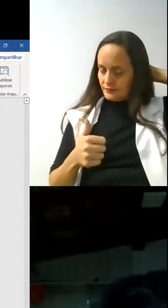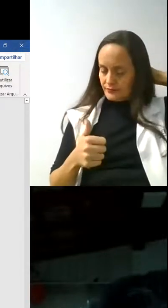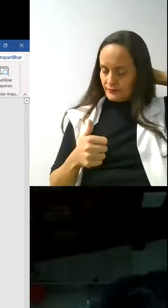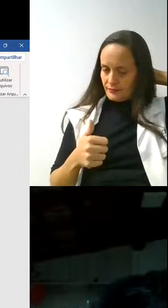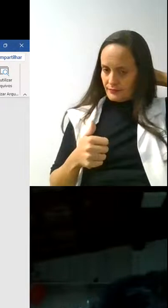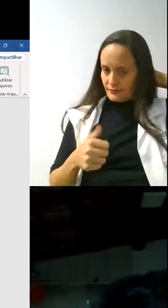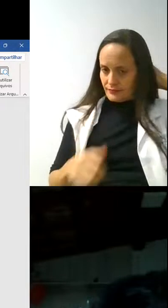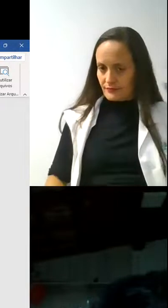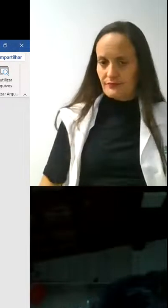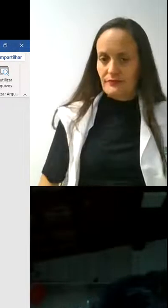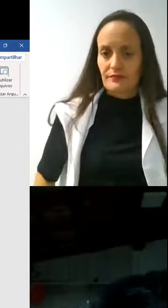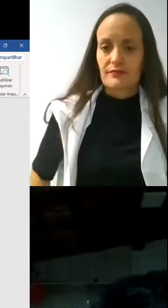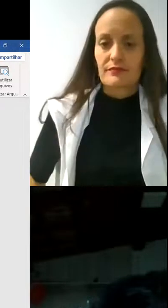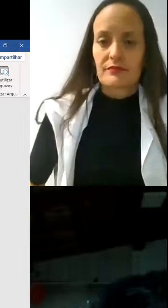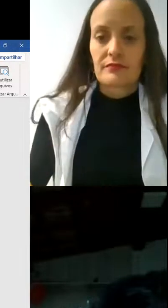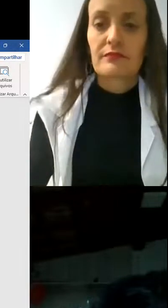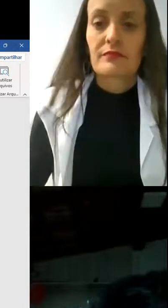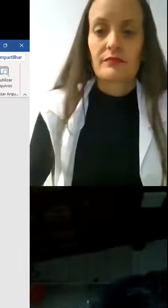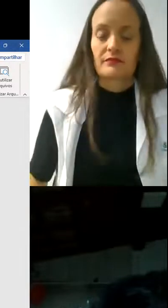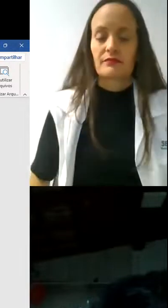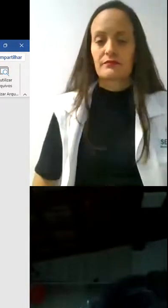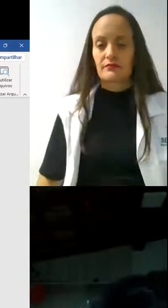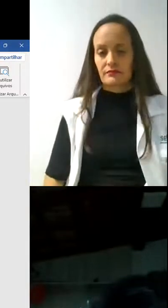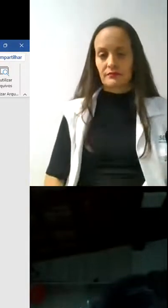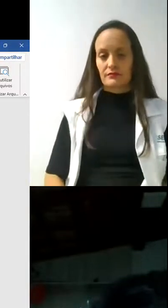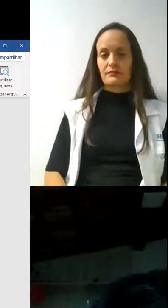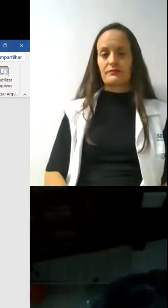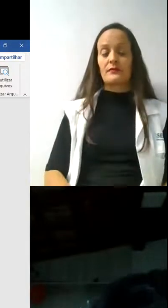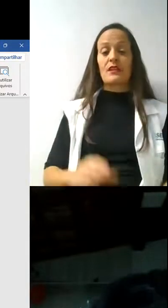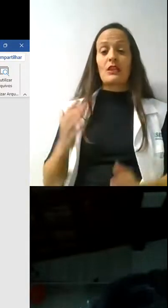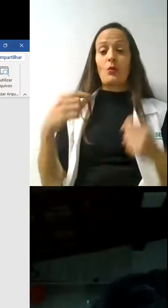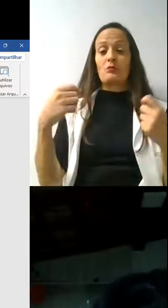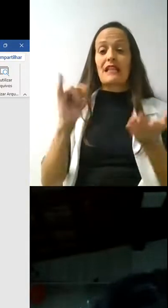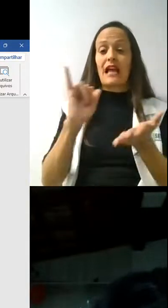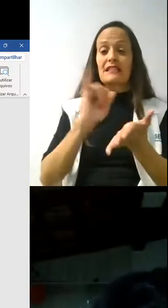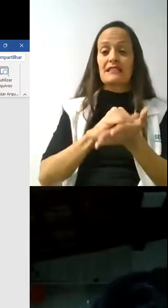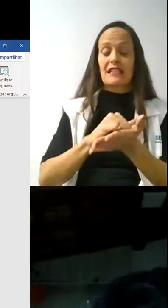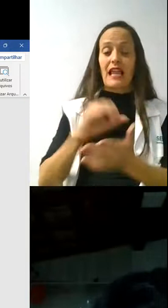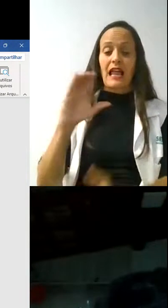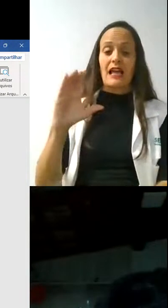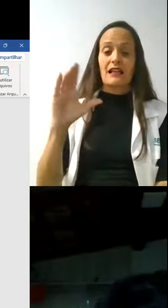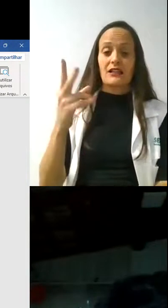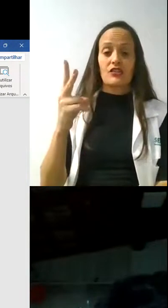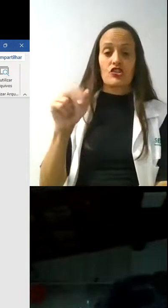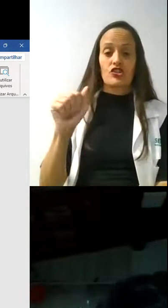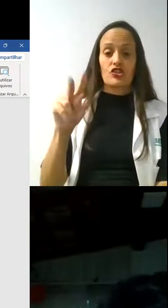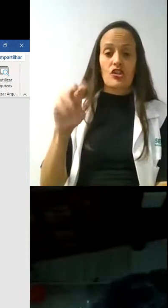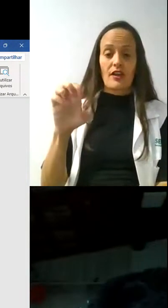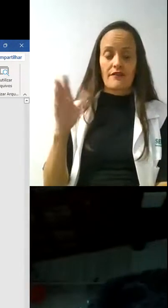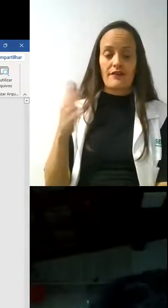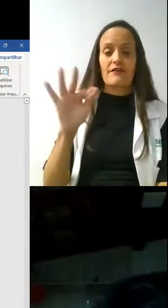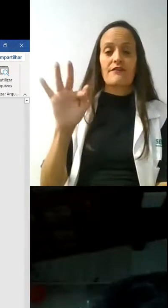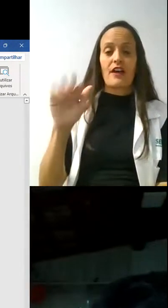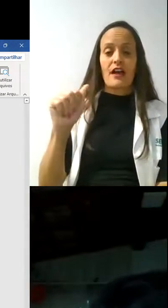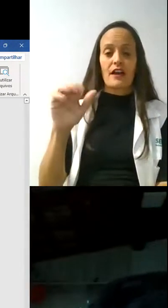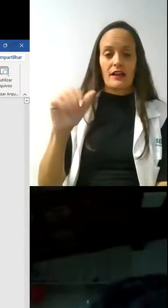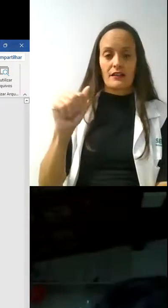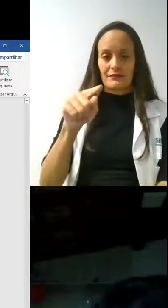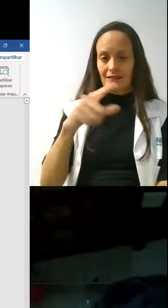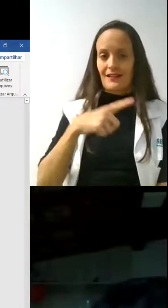Instalar a chave. O quê? Qual chave? CFAC, que foi a que eu dei o nome aqui para